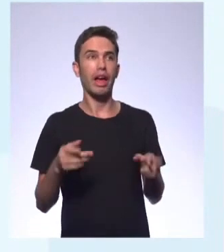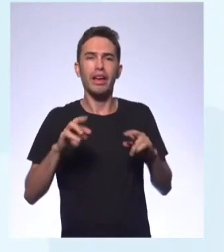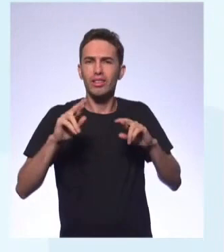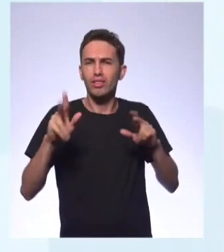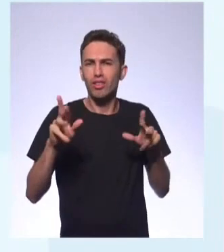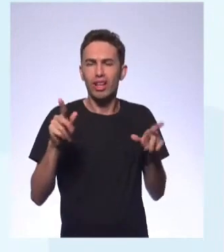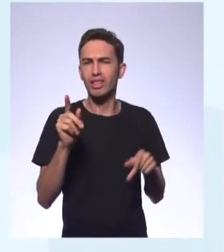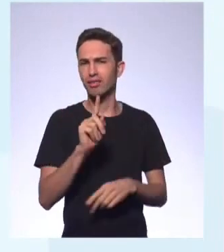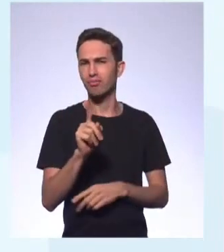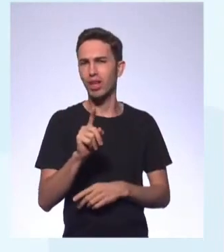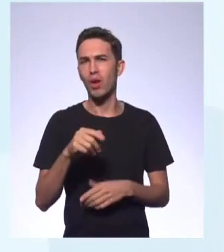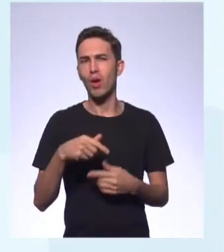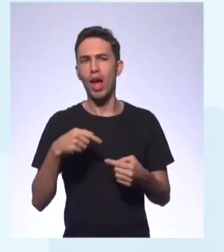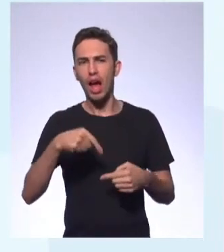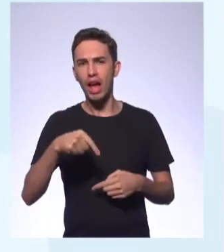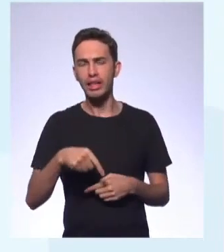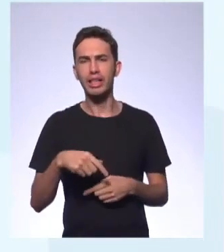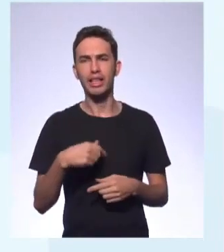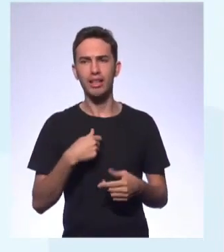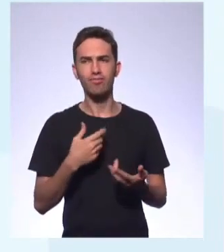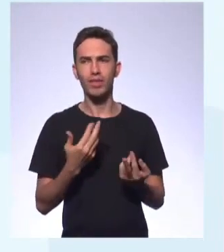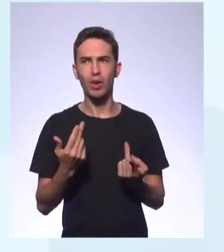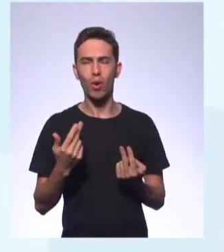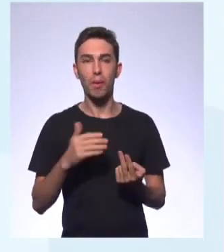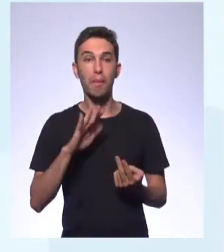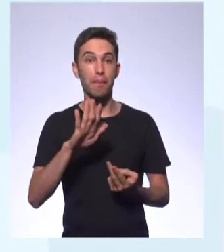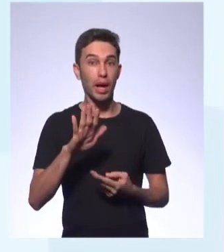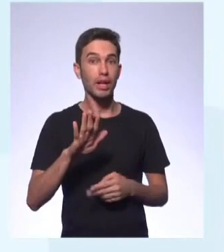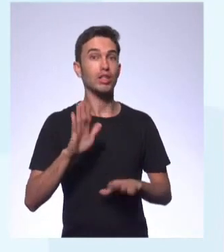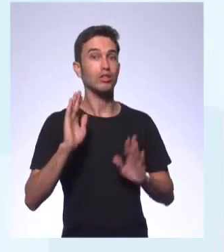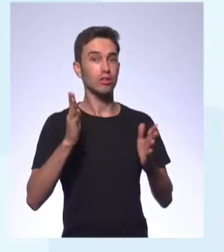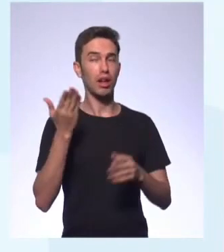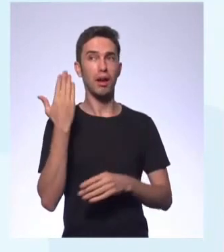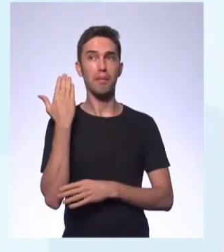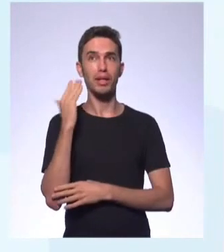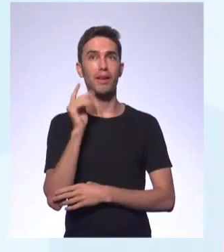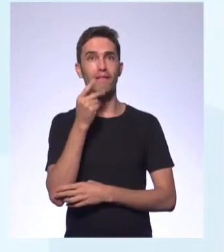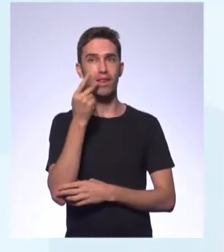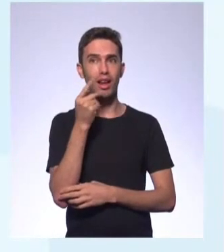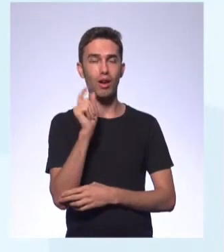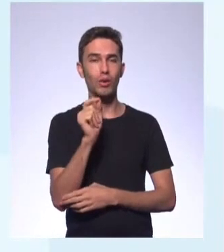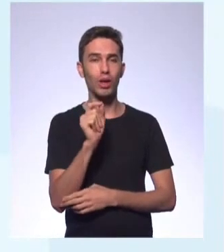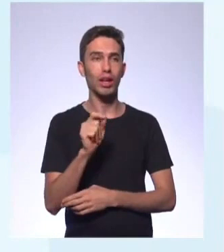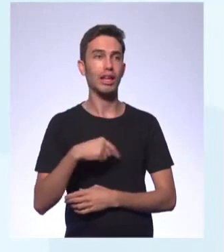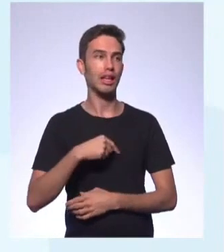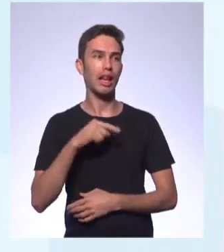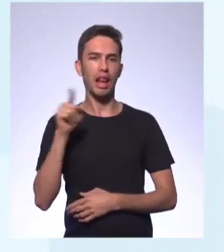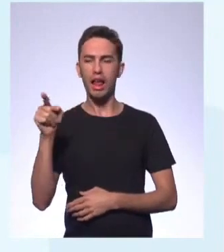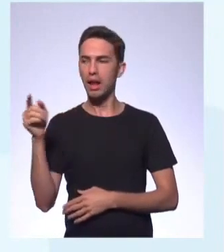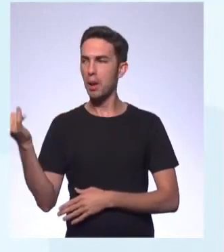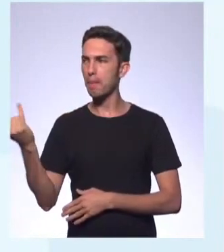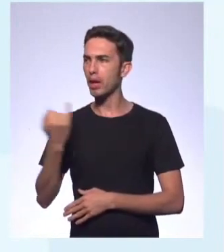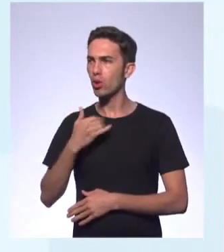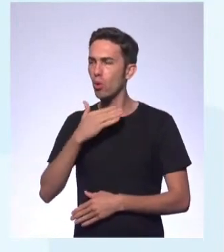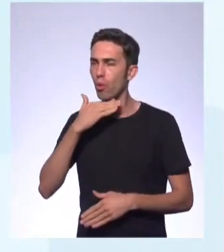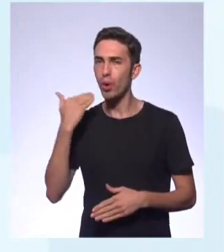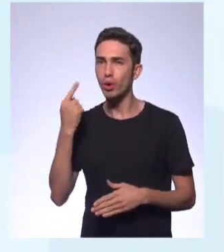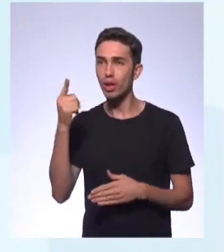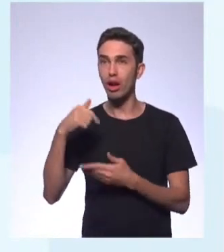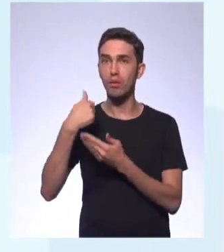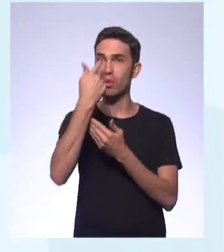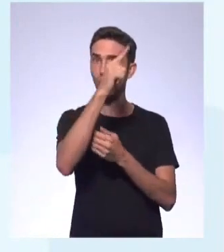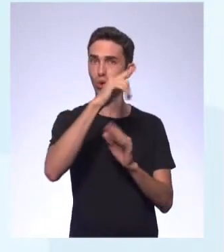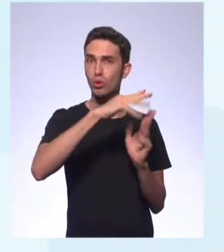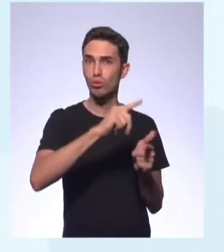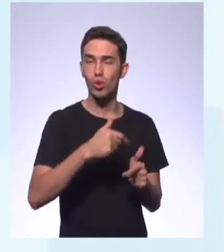diferença não é tão grande para o interior nesse ponto. Já houve quem dissesse que quem não mandou um mortal deste para o outro